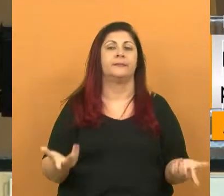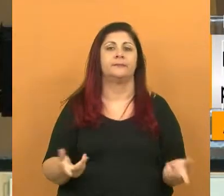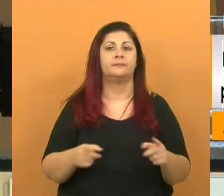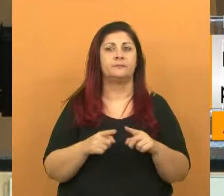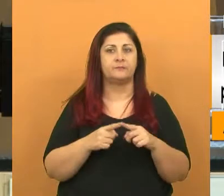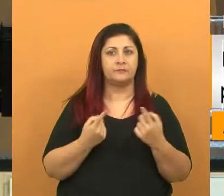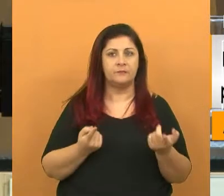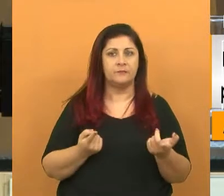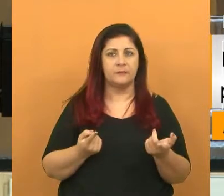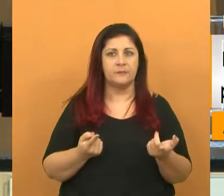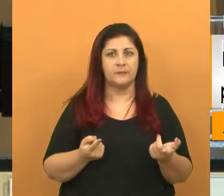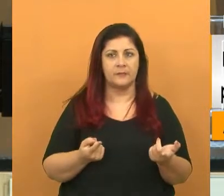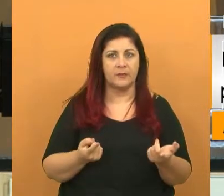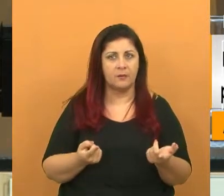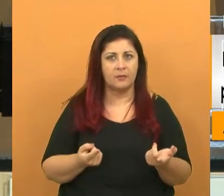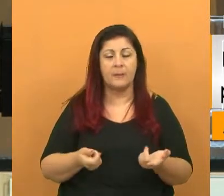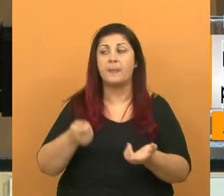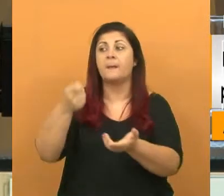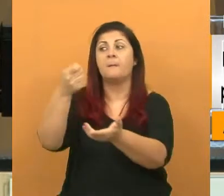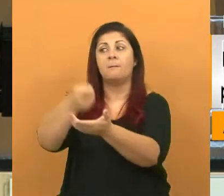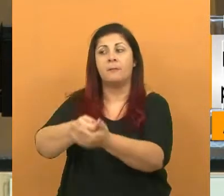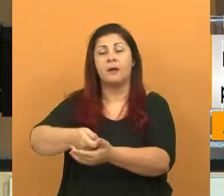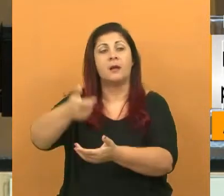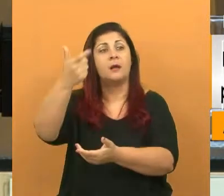seria uma locação, contratar